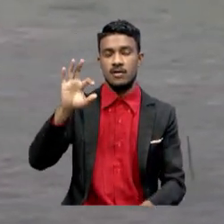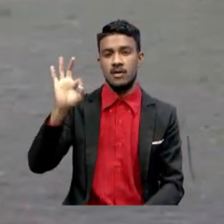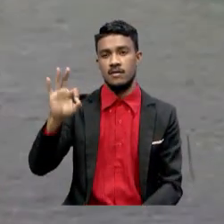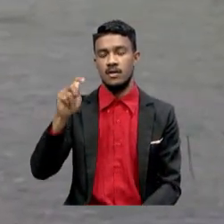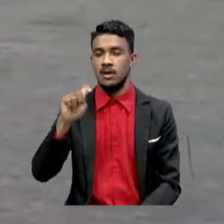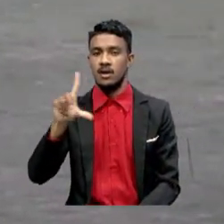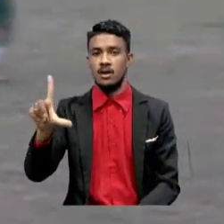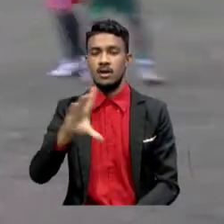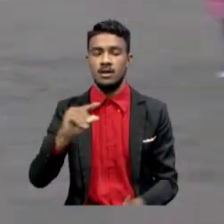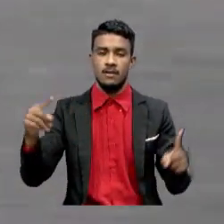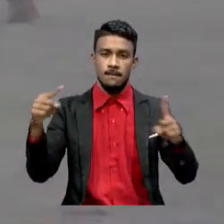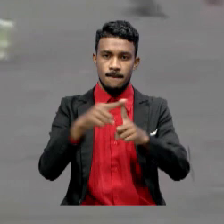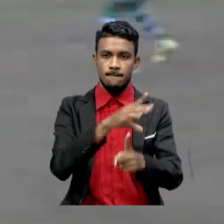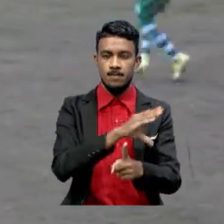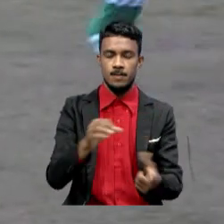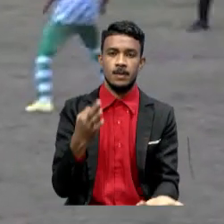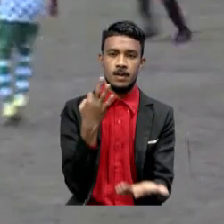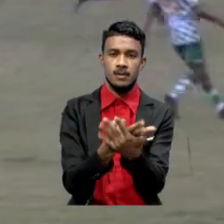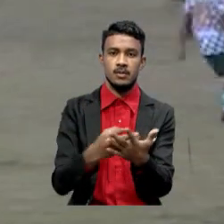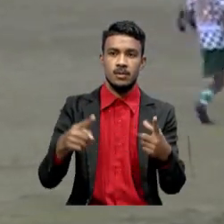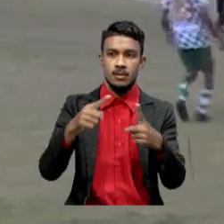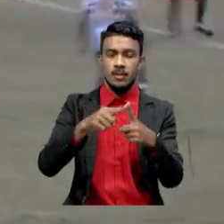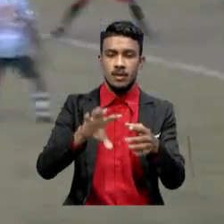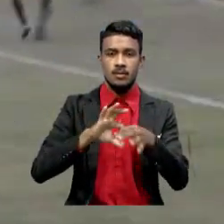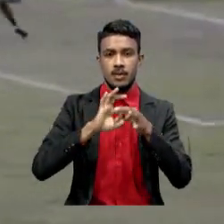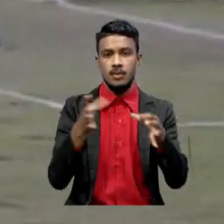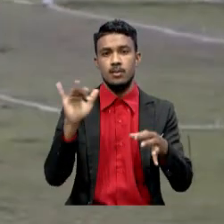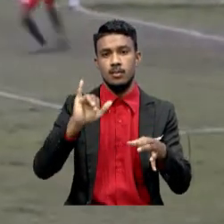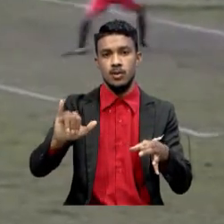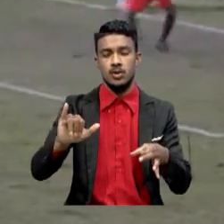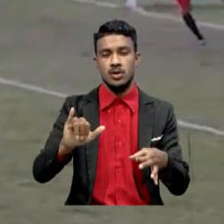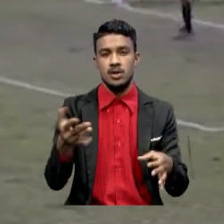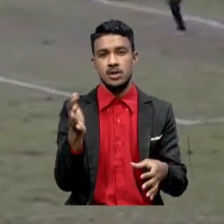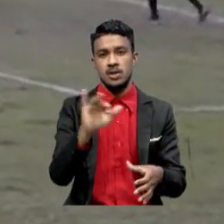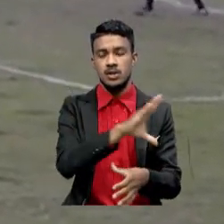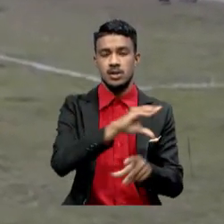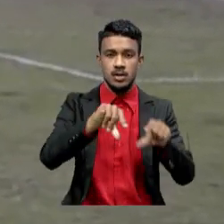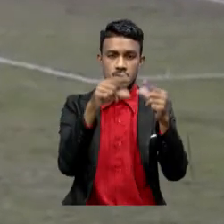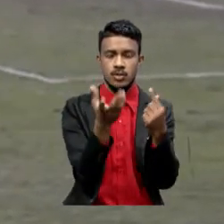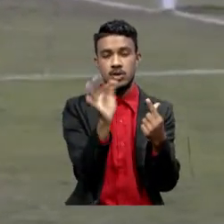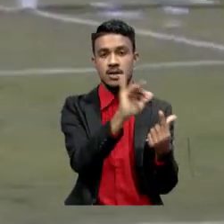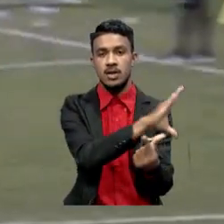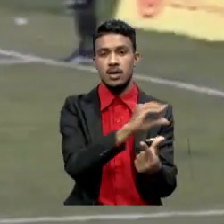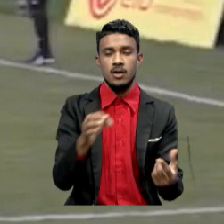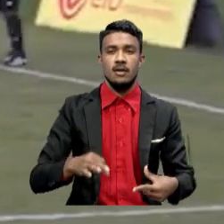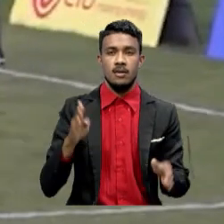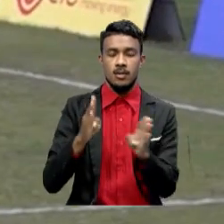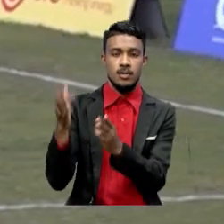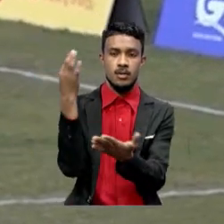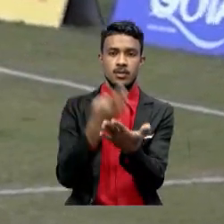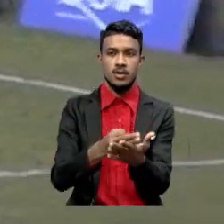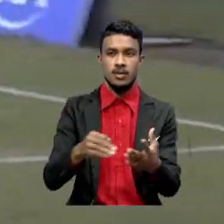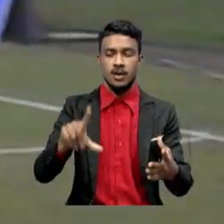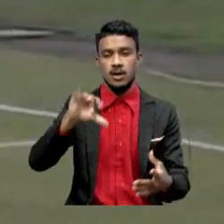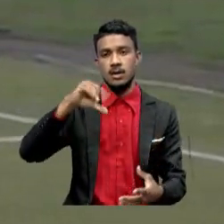iha operação no subsídio ba klube sira. Atualmente, governo prepara on orçamento refere, mai ba Liga Futebol Timor-Leste se